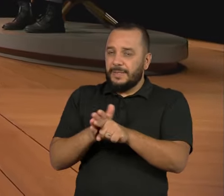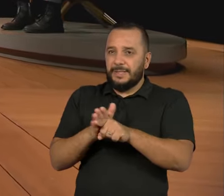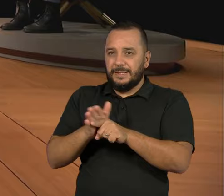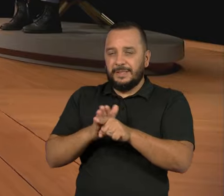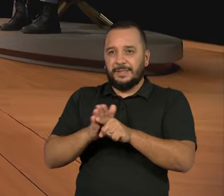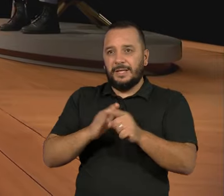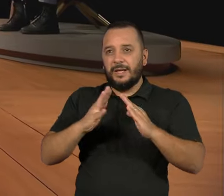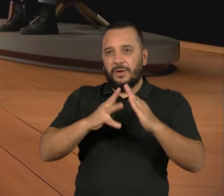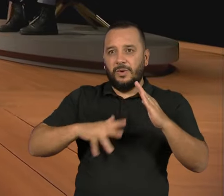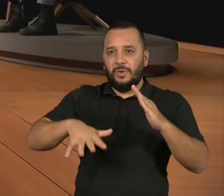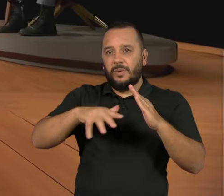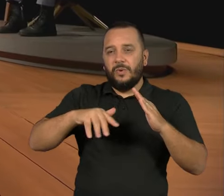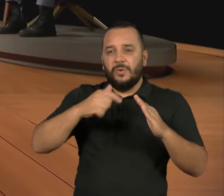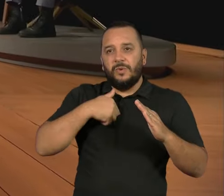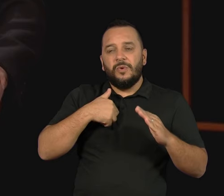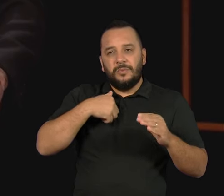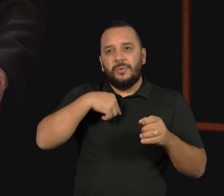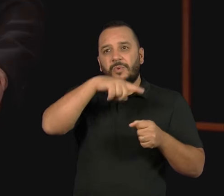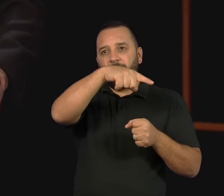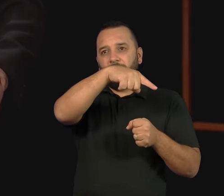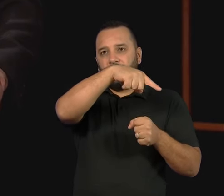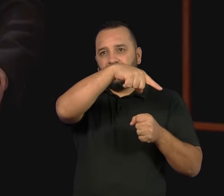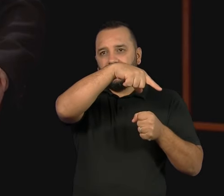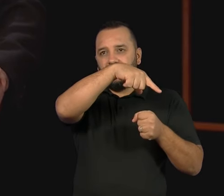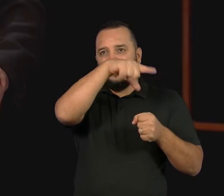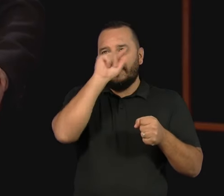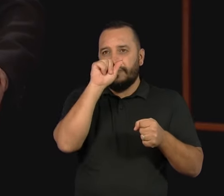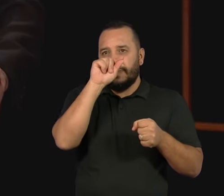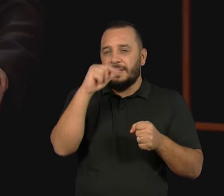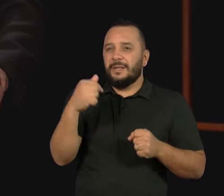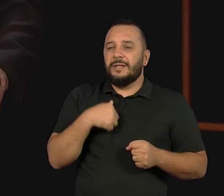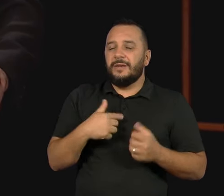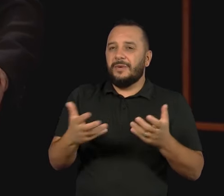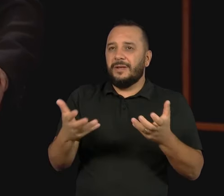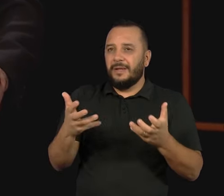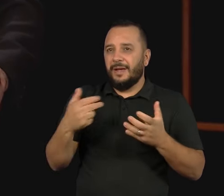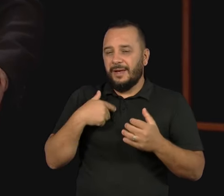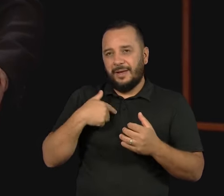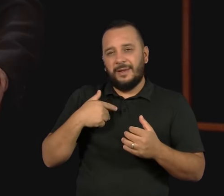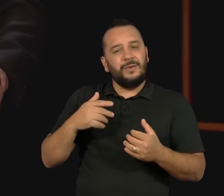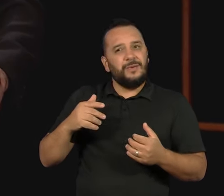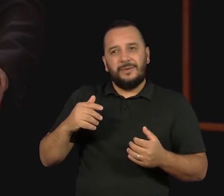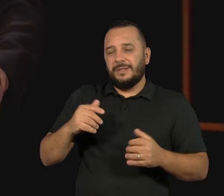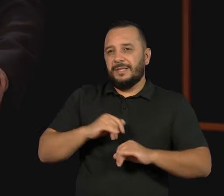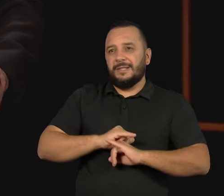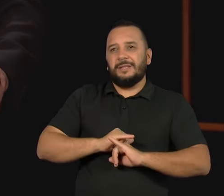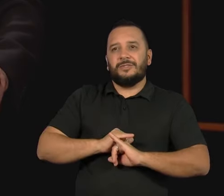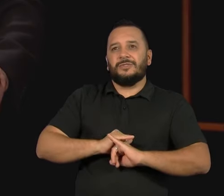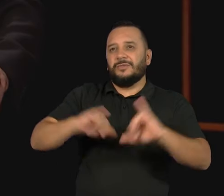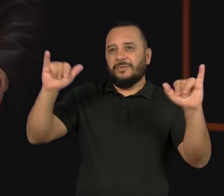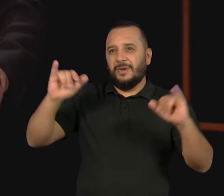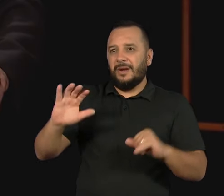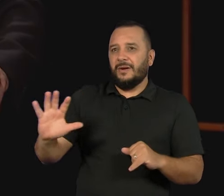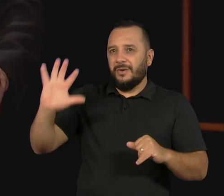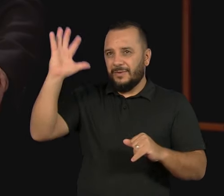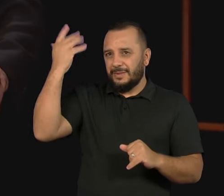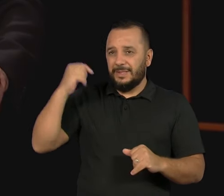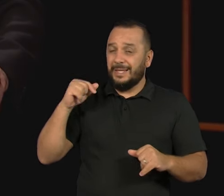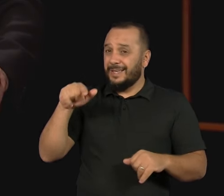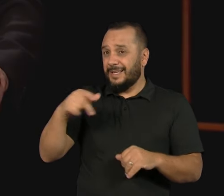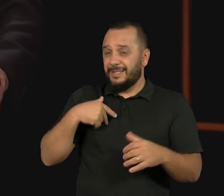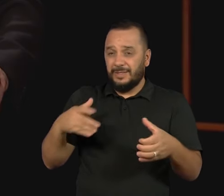essa vontade muito grande de narrar o que aconteceu. Essa nação vitoriosa, que nunca foi